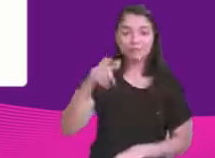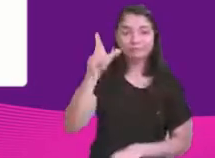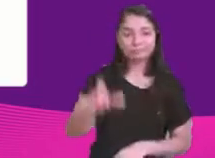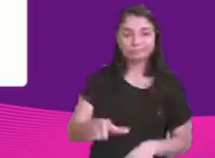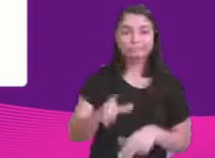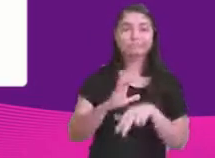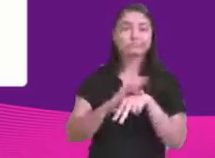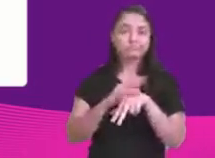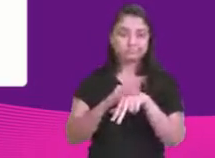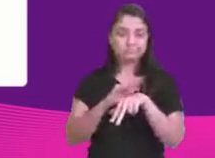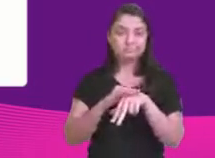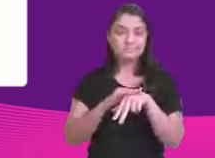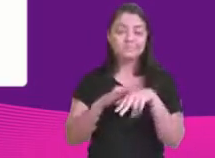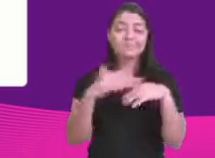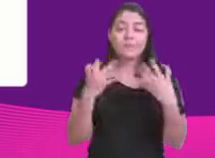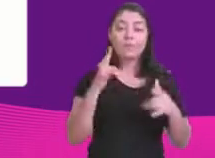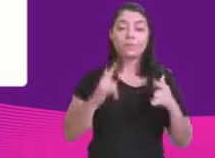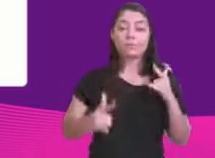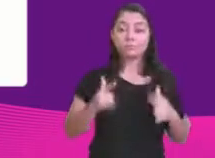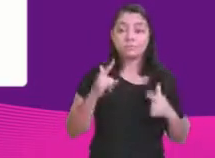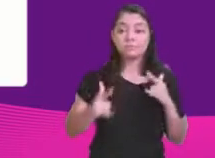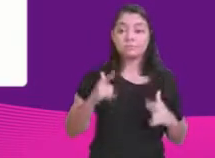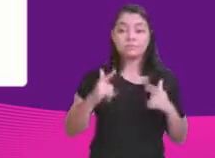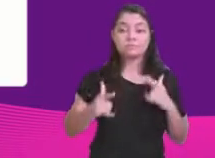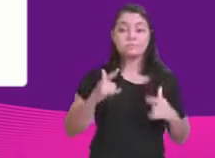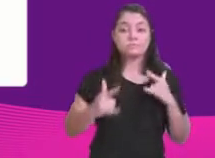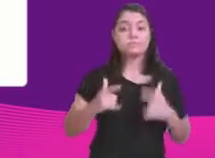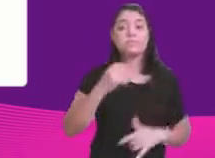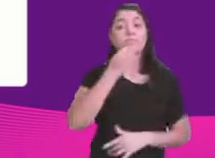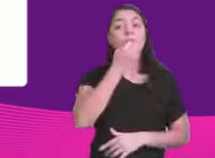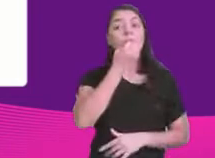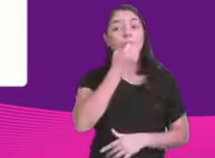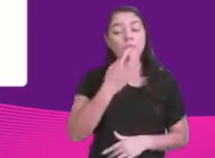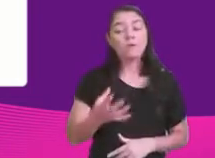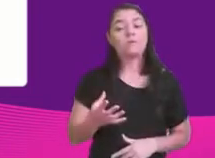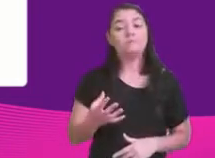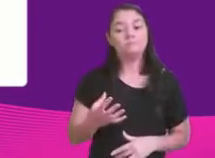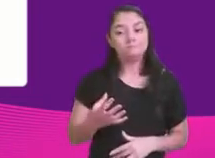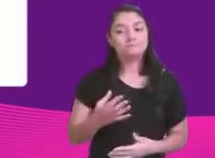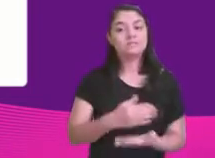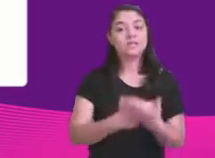Então, a ferramenta robótica, ela realmente tem trazido